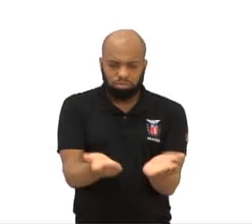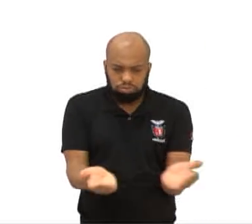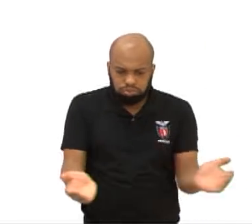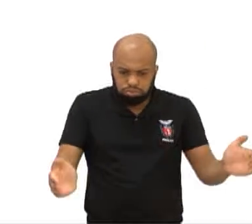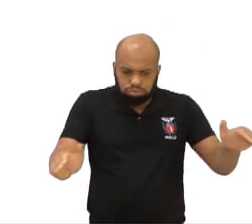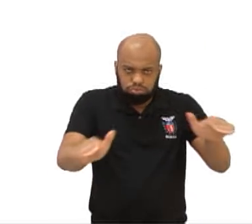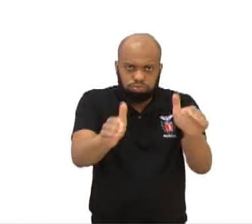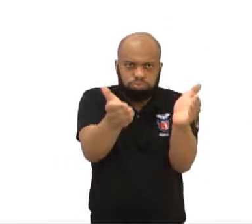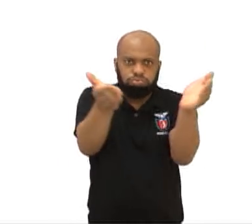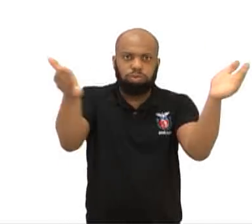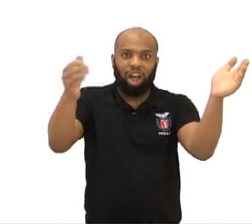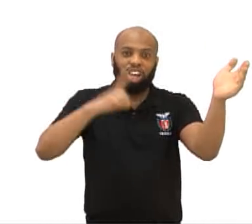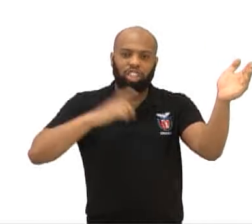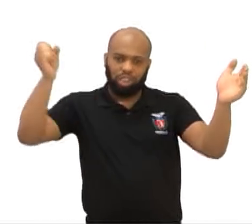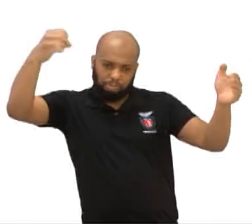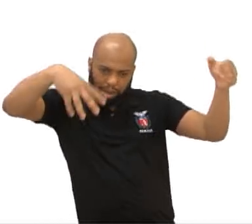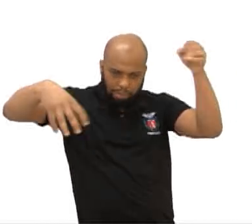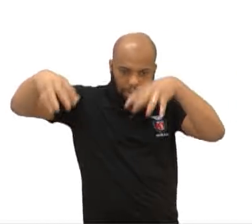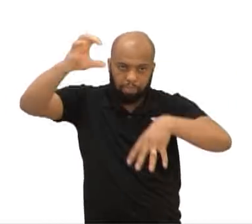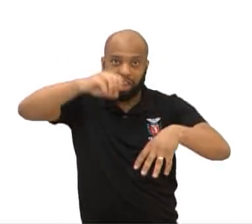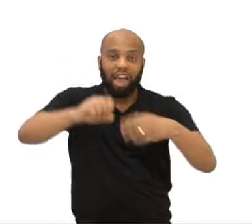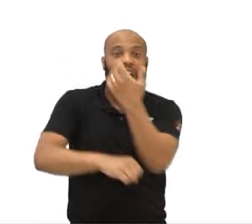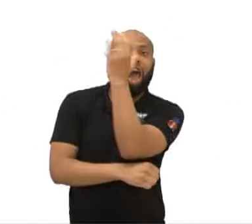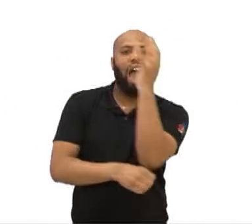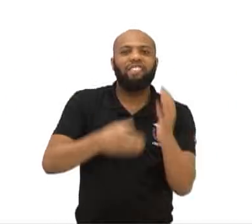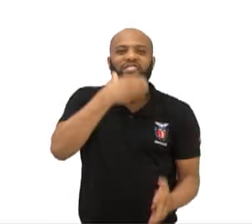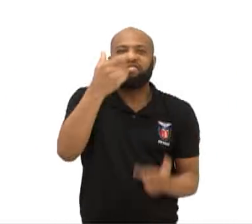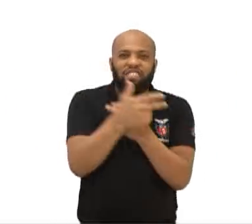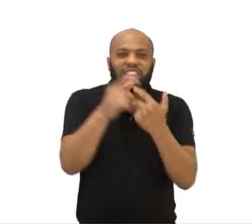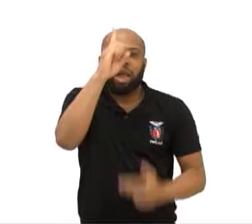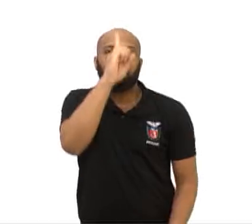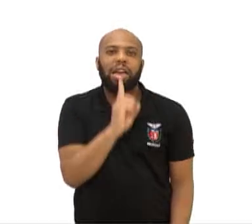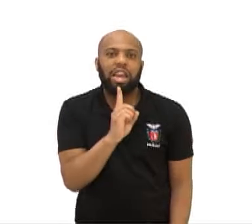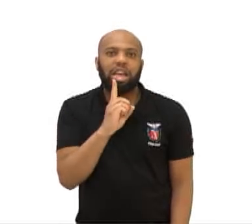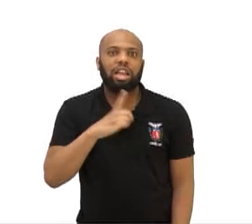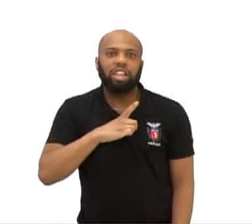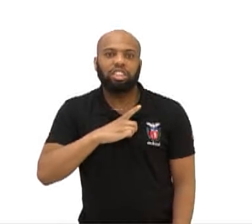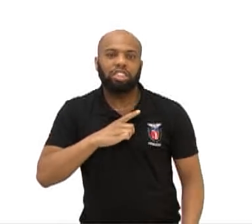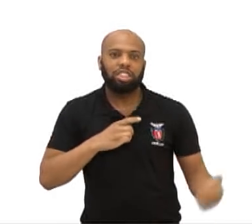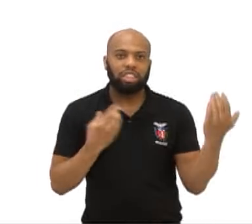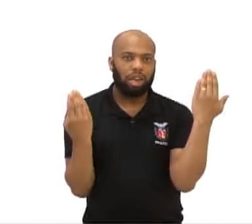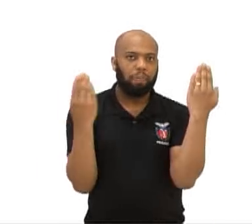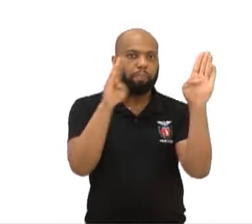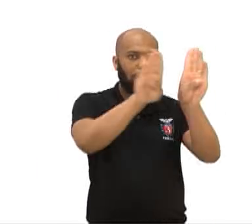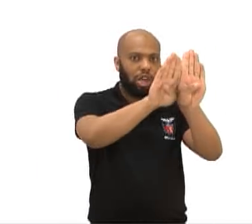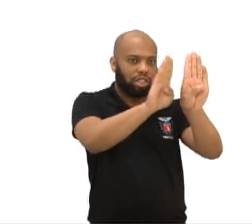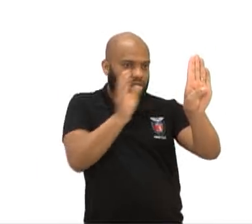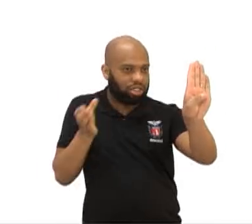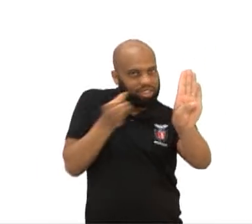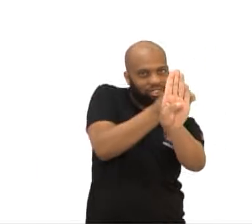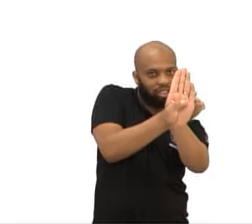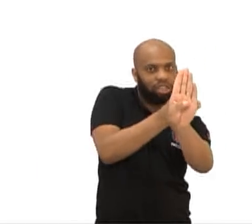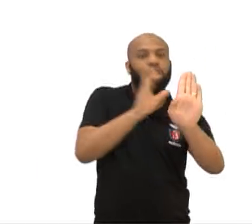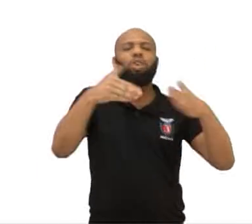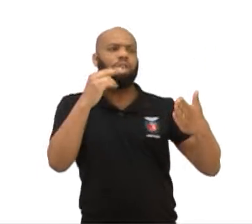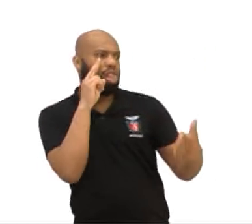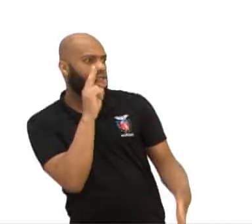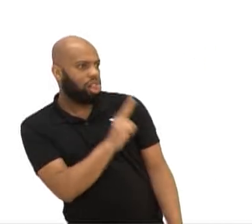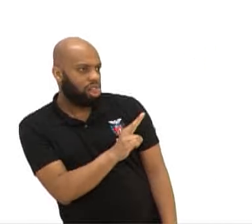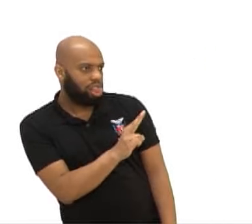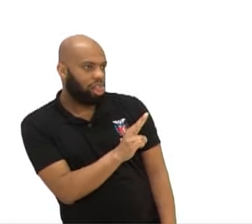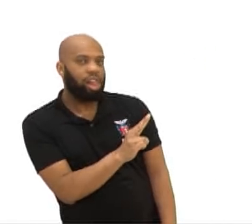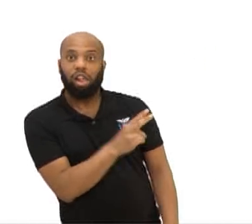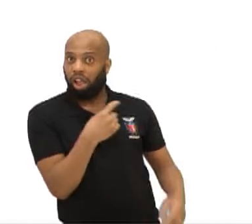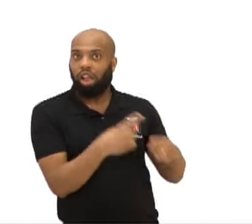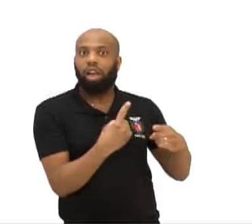de pitombas, escondido atrás de uma porta. Ignoro onde o ouvi, quando o ouvi, e se